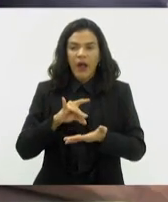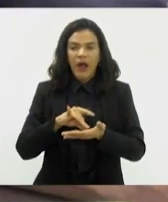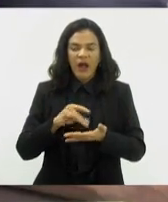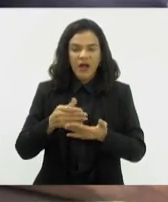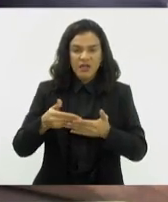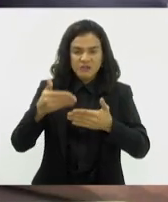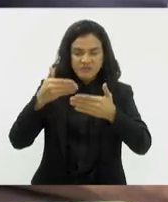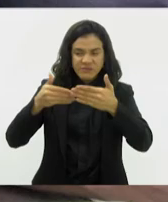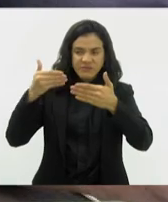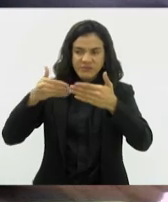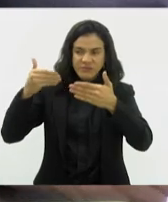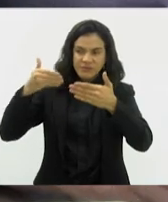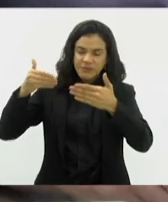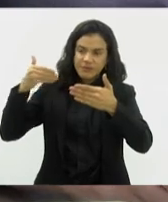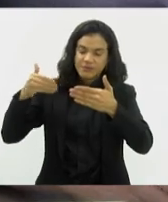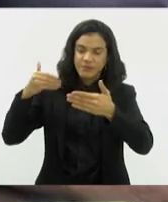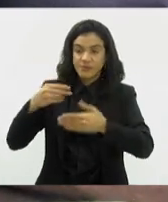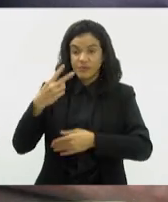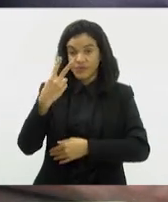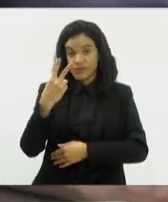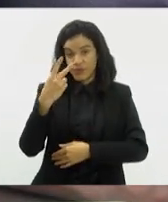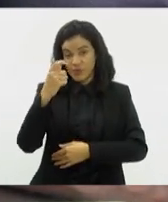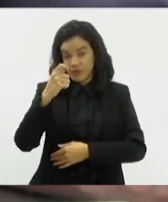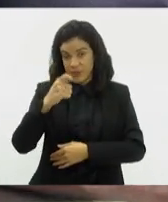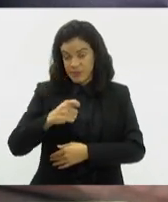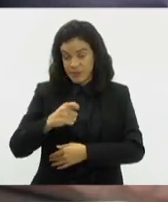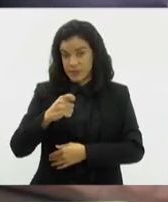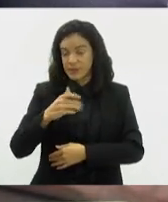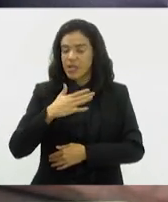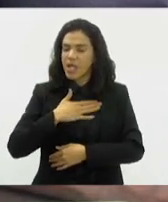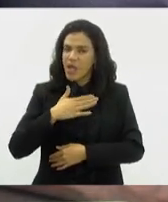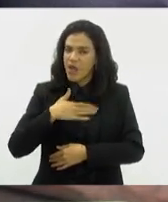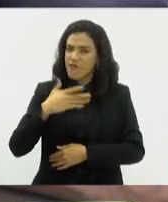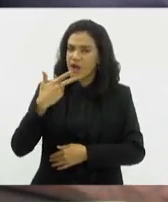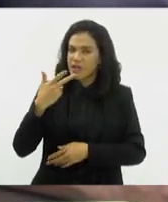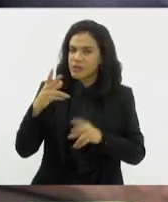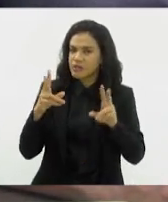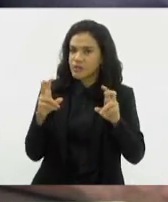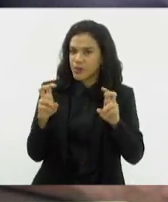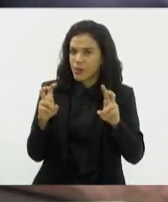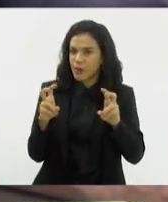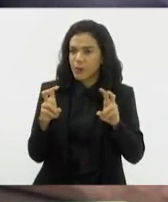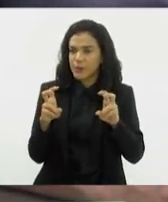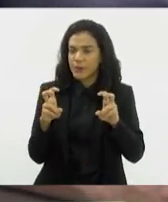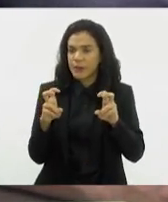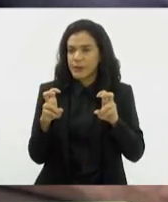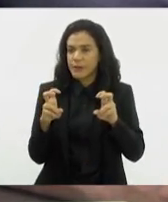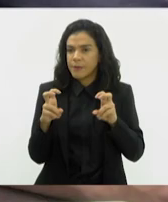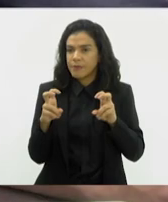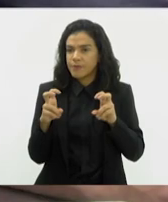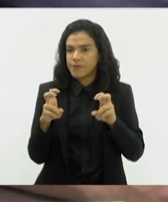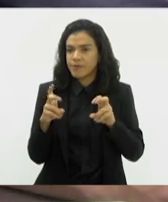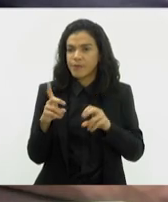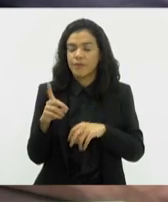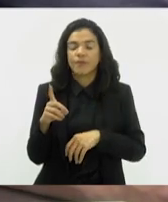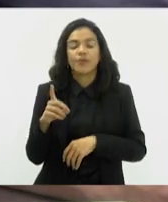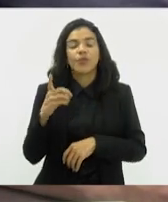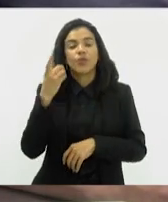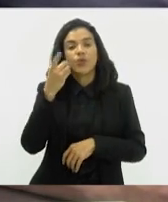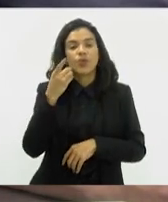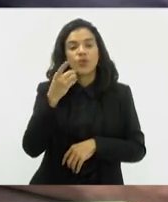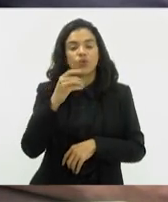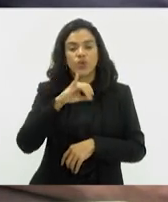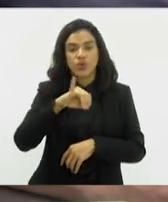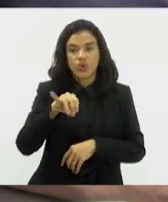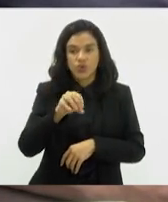atrás, tem cerca de 2 meses. Eu trouxe esse tema que me foi lembrado pelo doutor José Luiz,